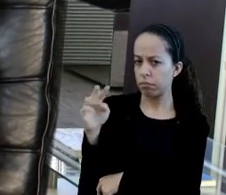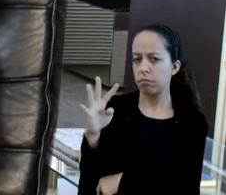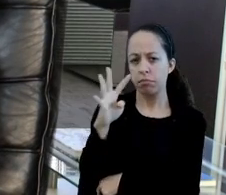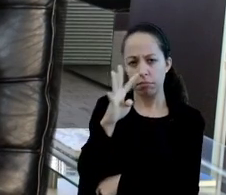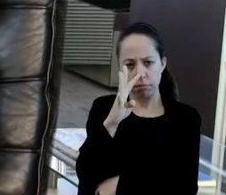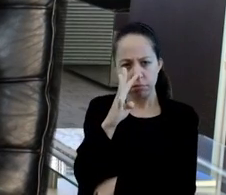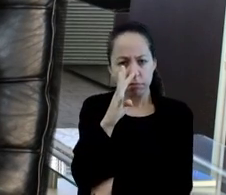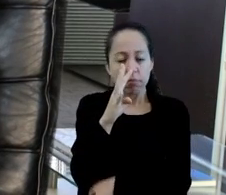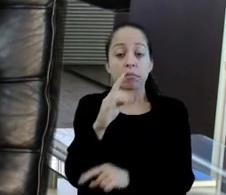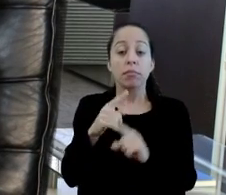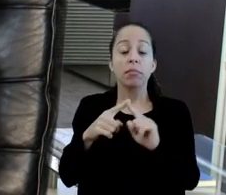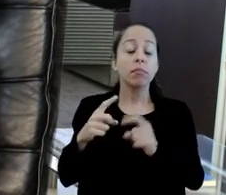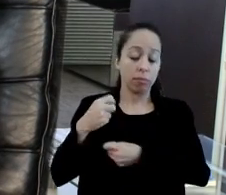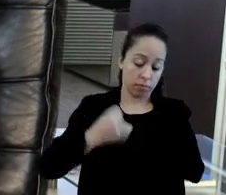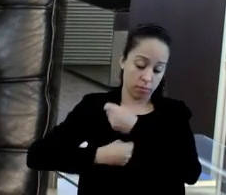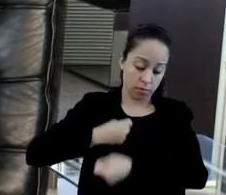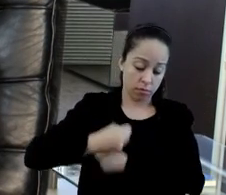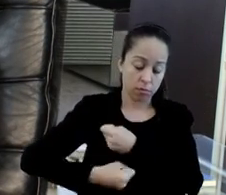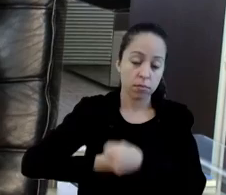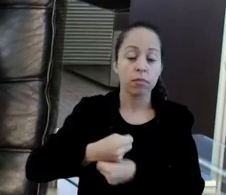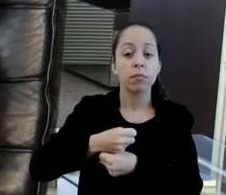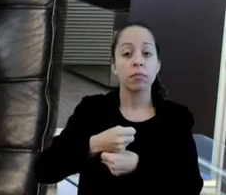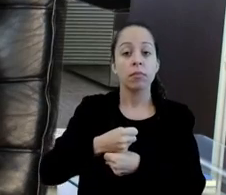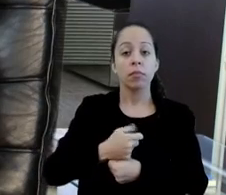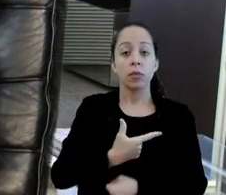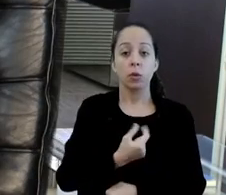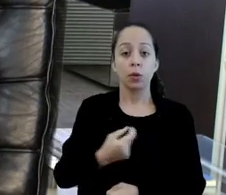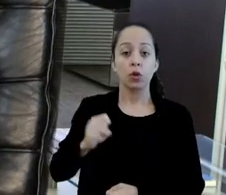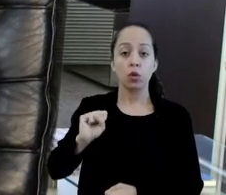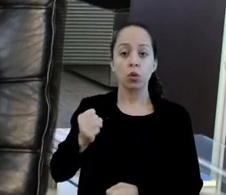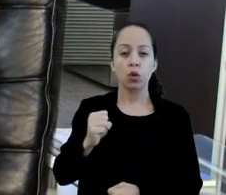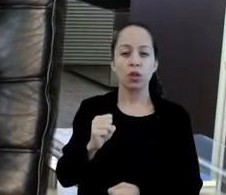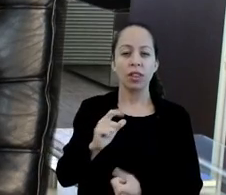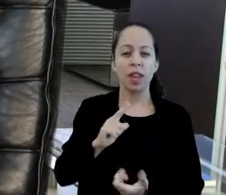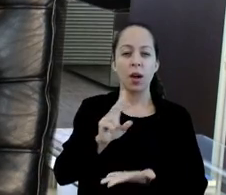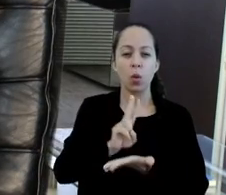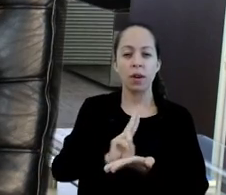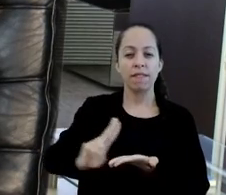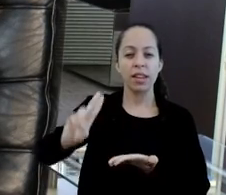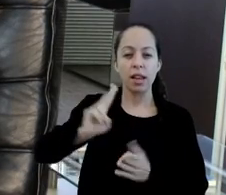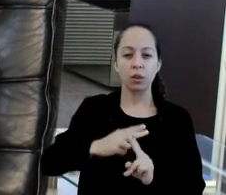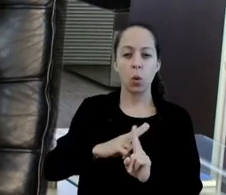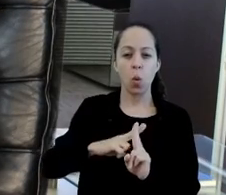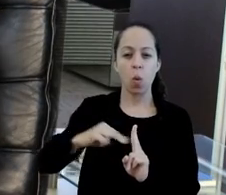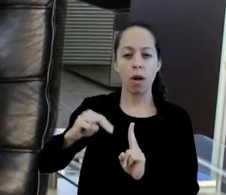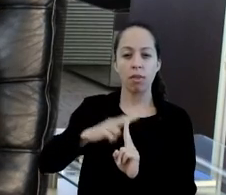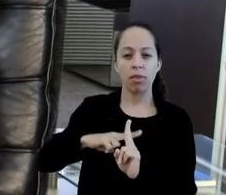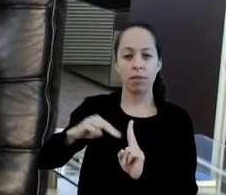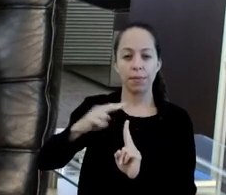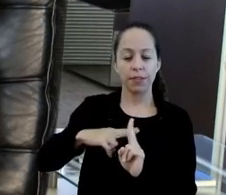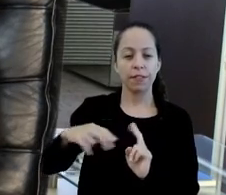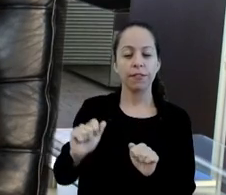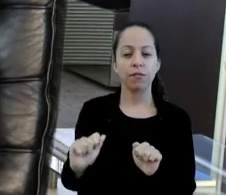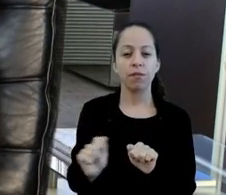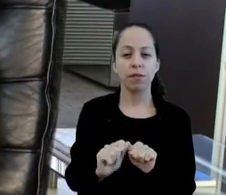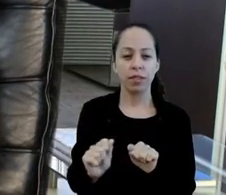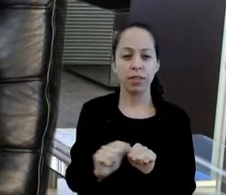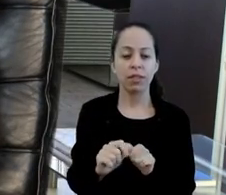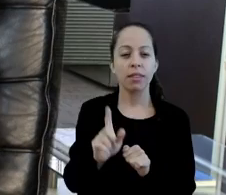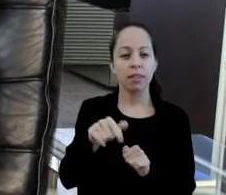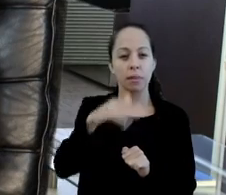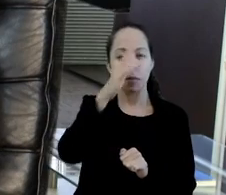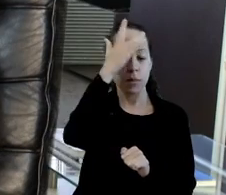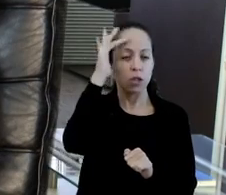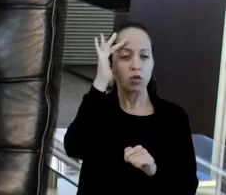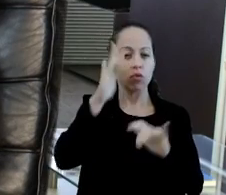que em 2008, a UNB juntou uma caravana de escritores e foi fundar um congresso